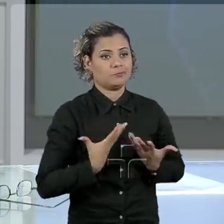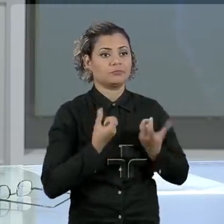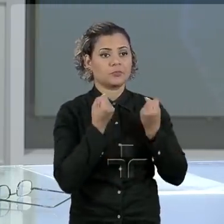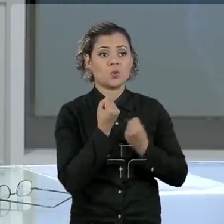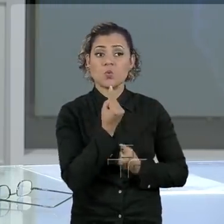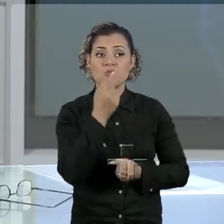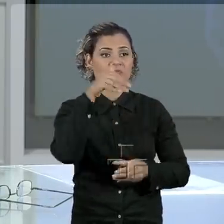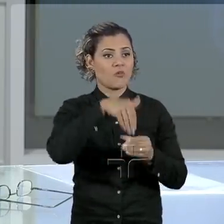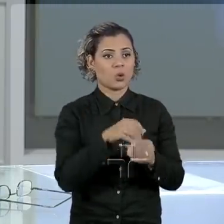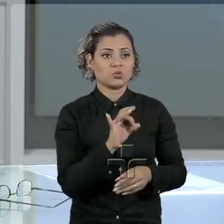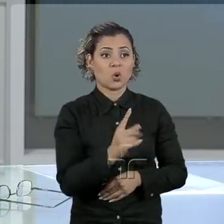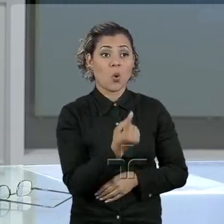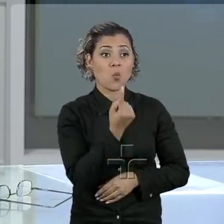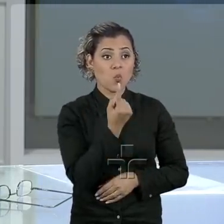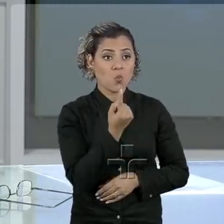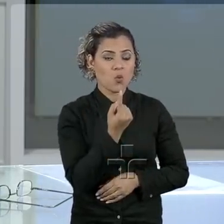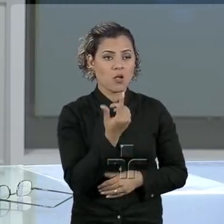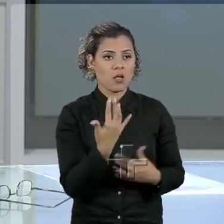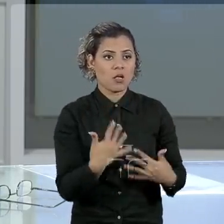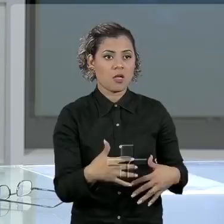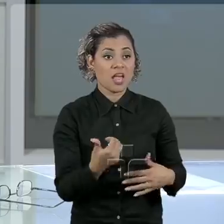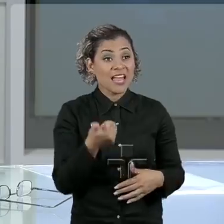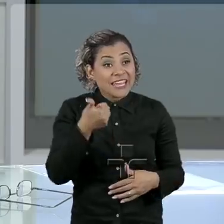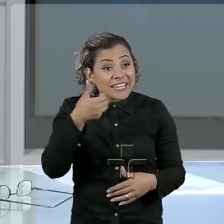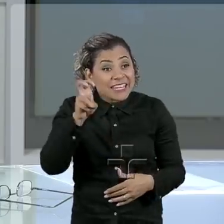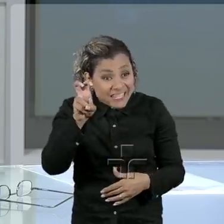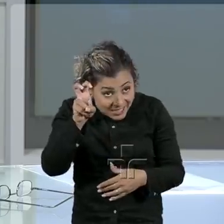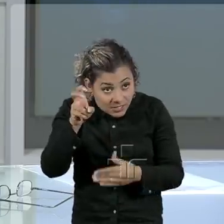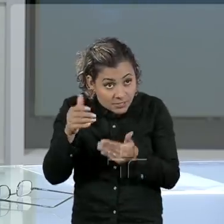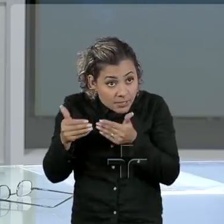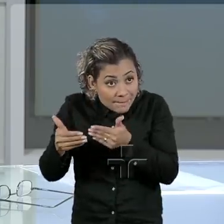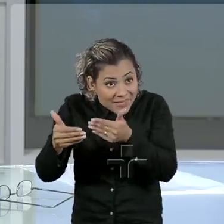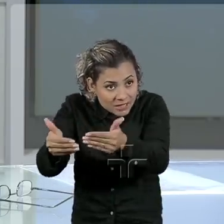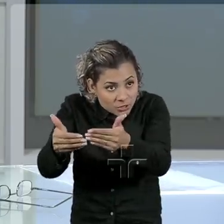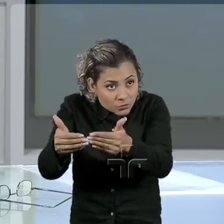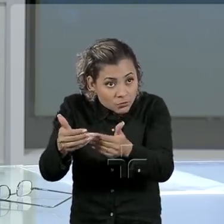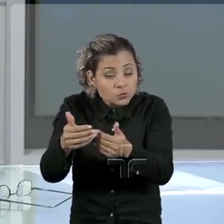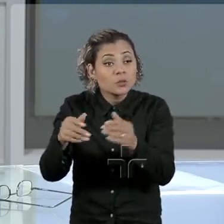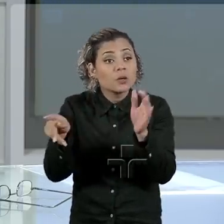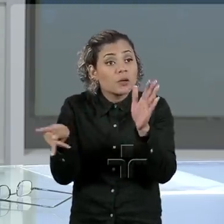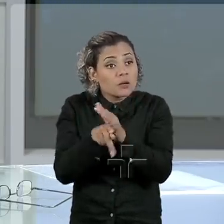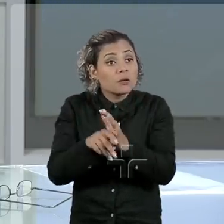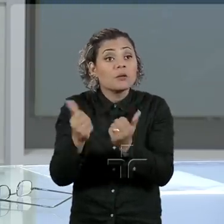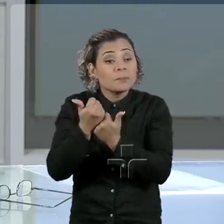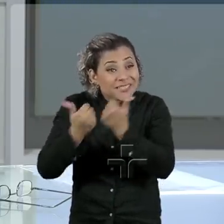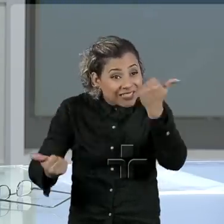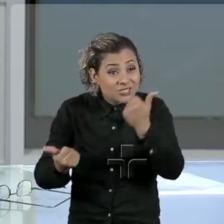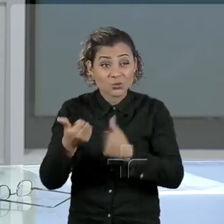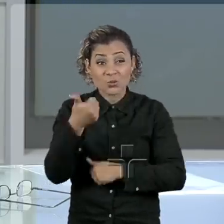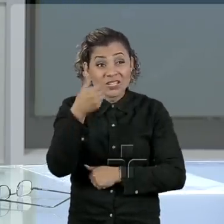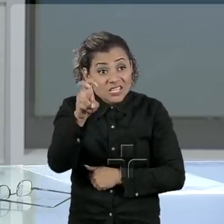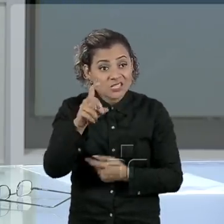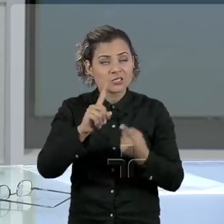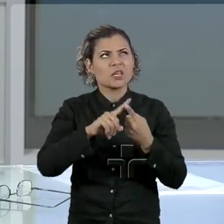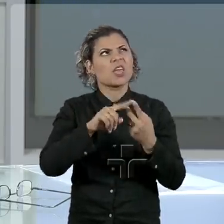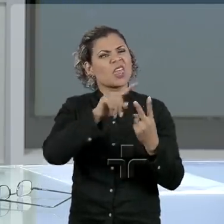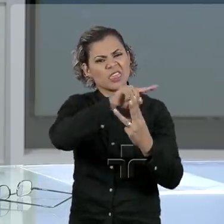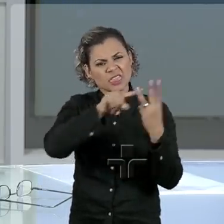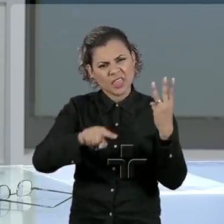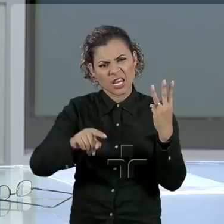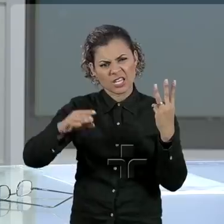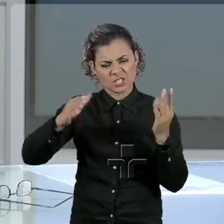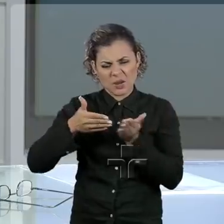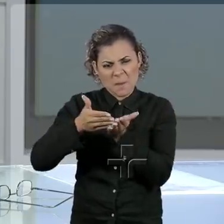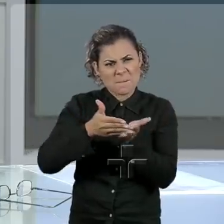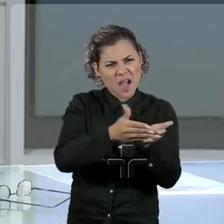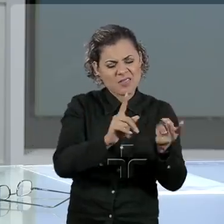só entre os 15 ministros. São 4 do Exército, 3 da Aeronáutica, 3 da Marinha e